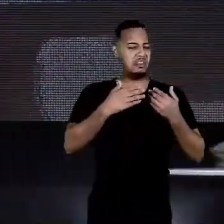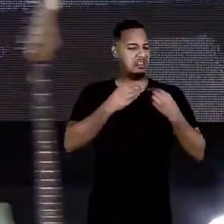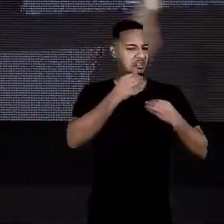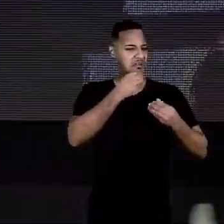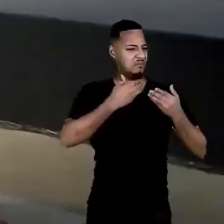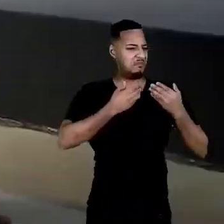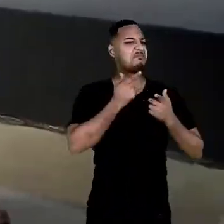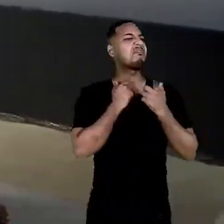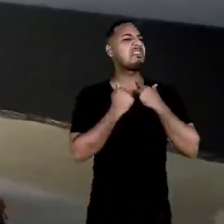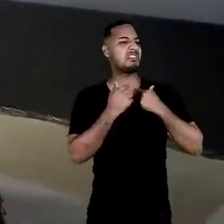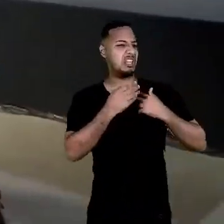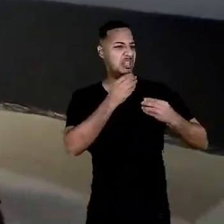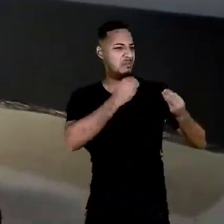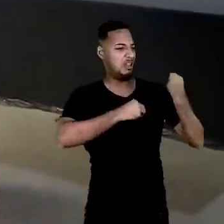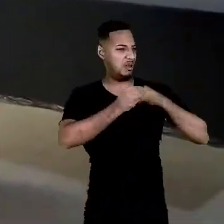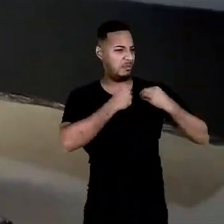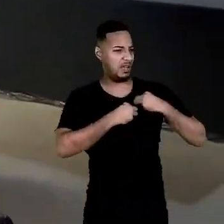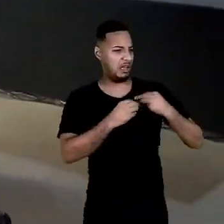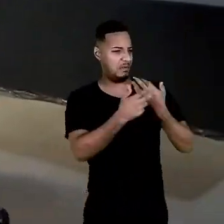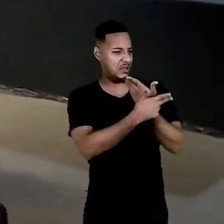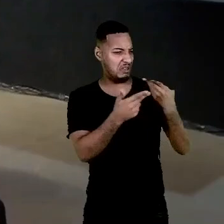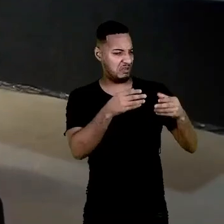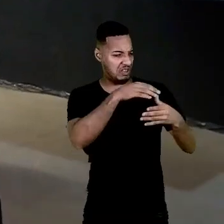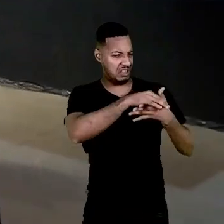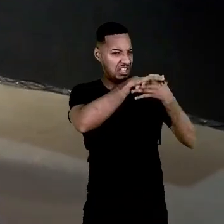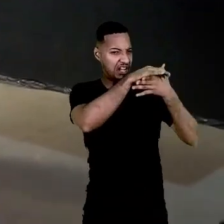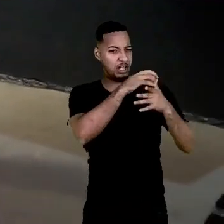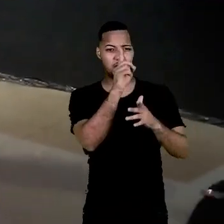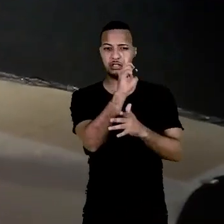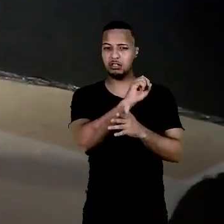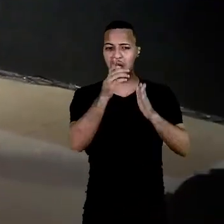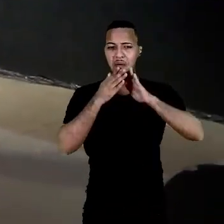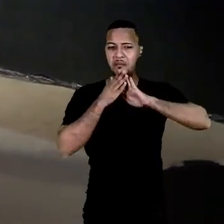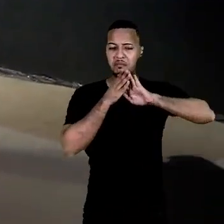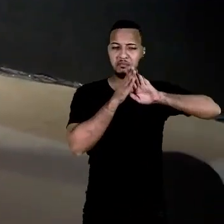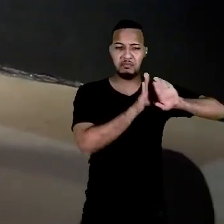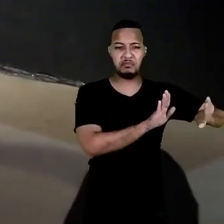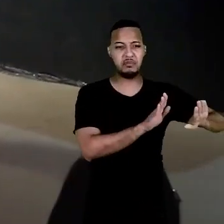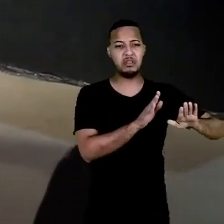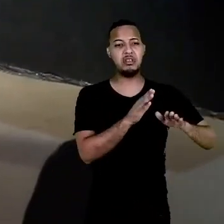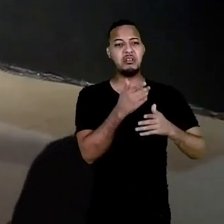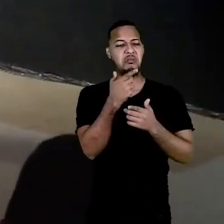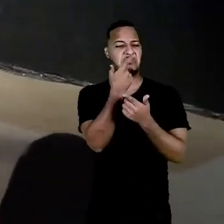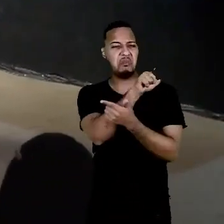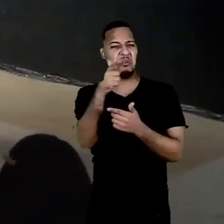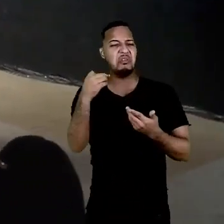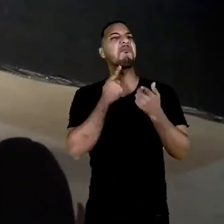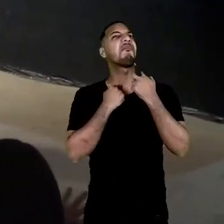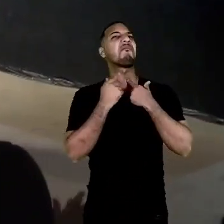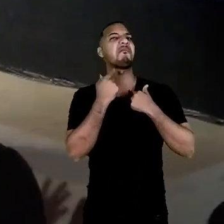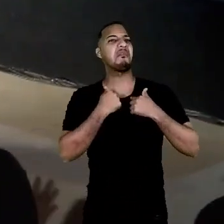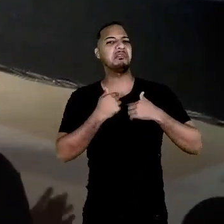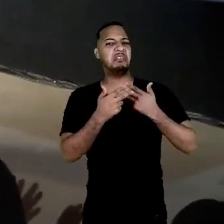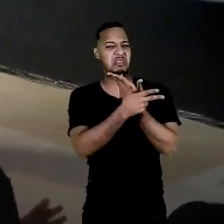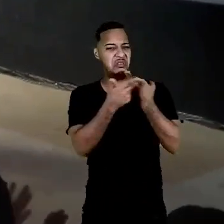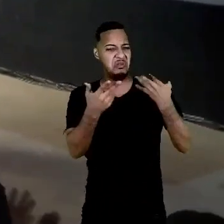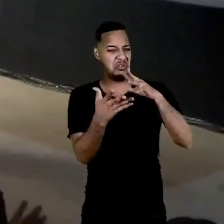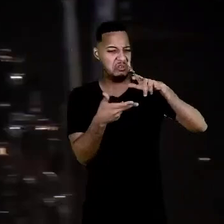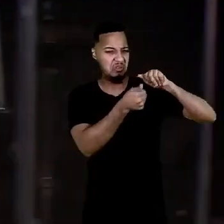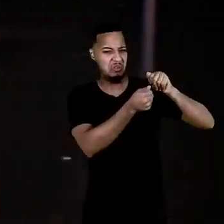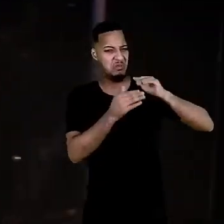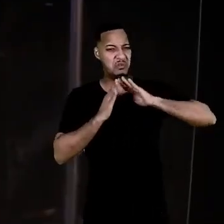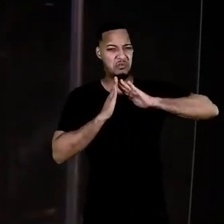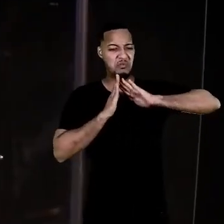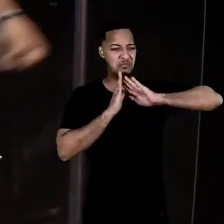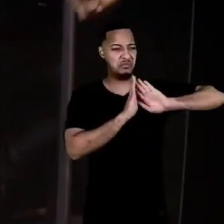pecado, pelas obras da carne. Quem é cheio do Espírito Santo não tem mais vontade, desejos e anseios pelo